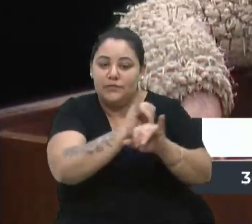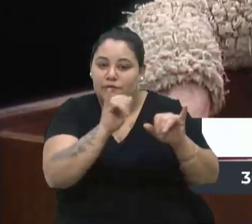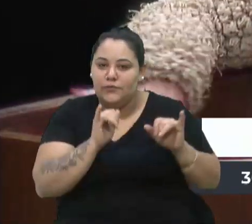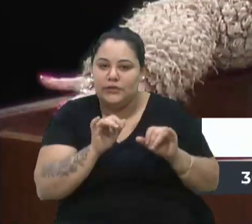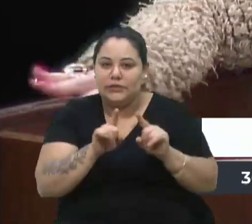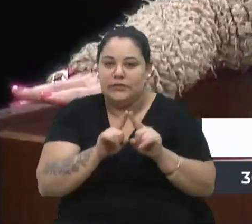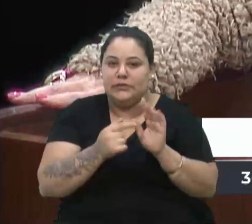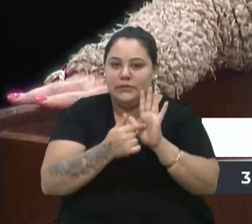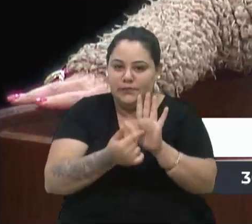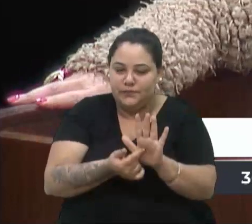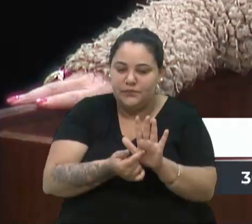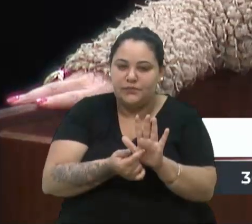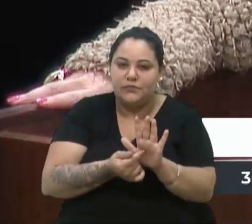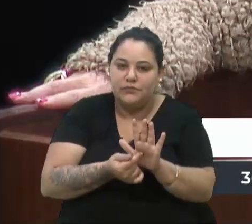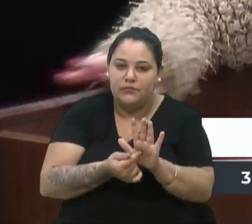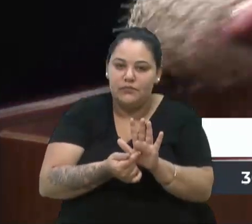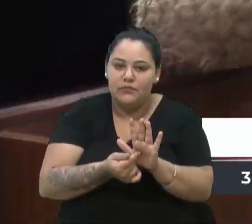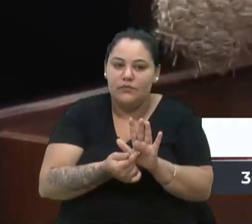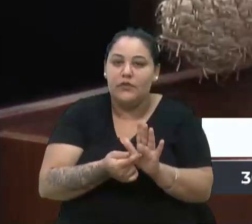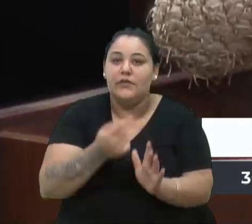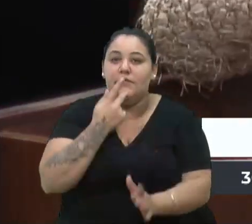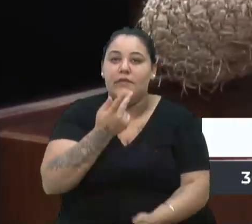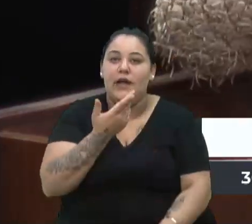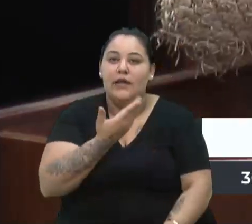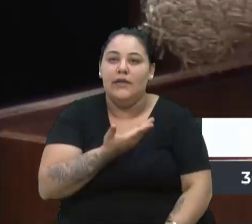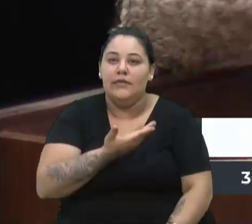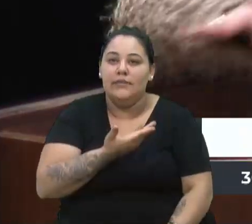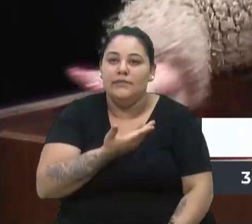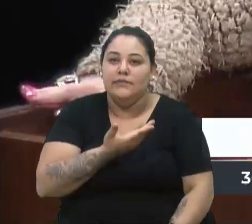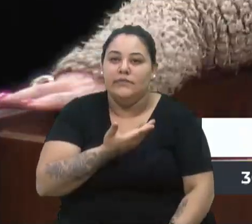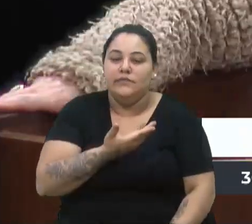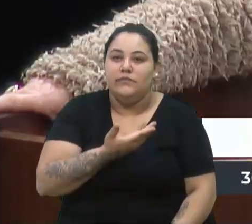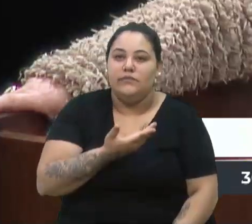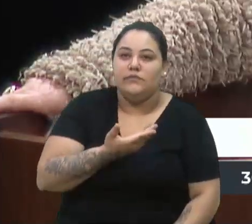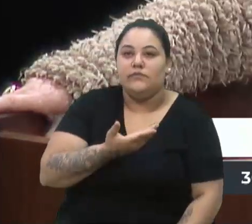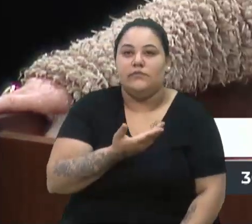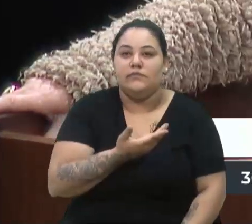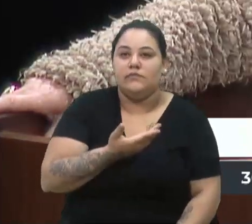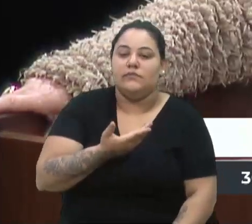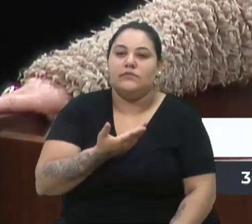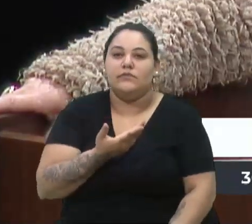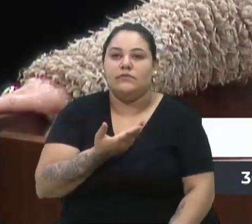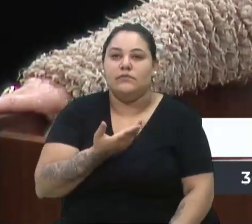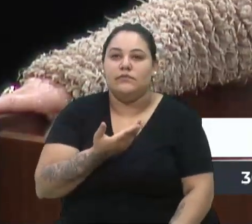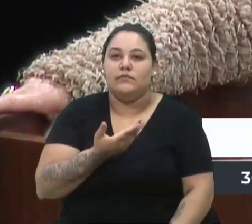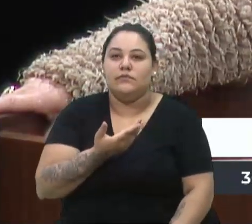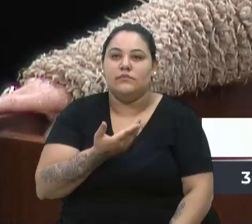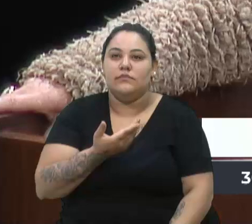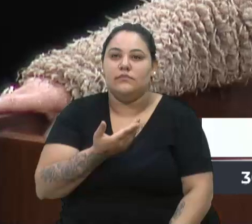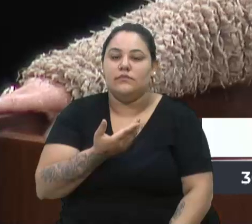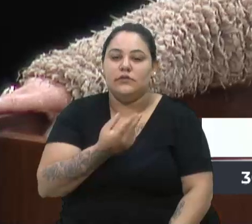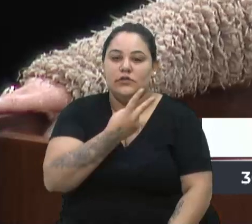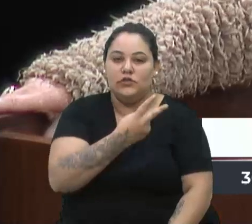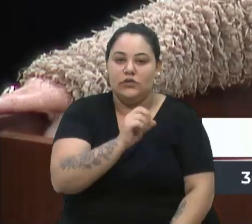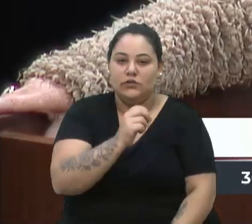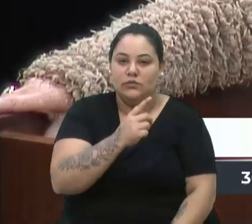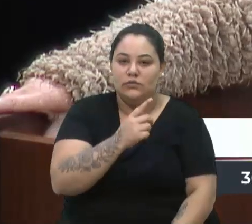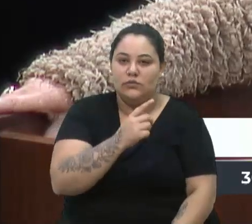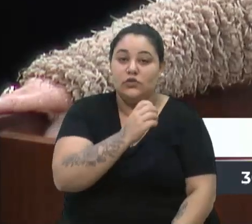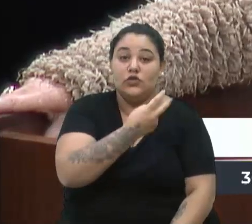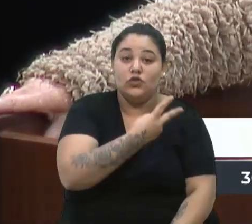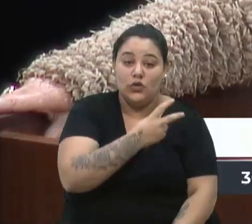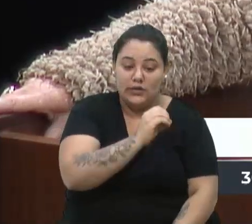também, que diz, né, que entre 2003